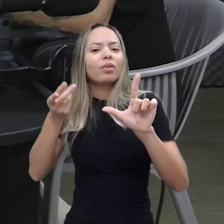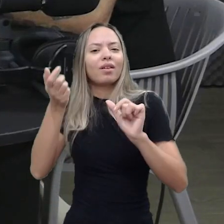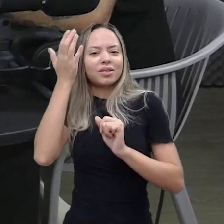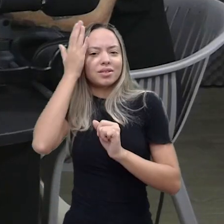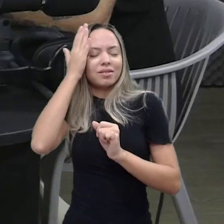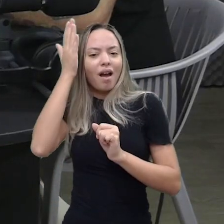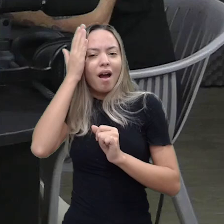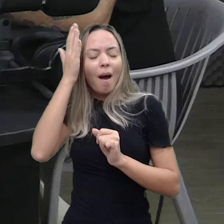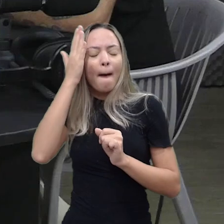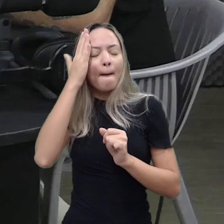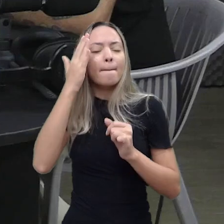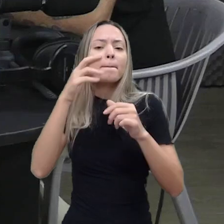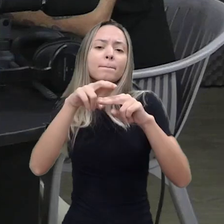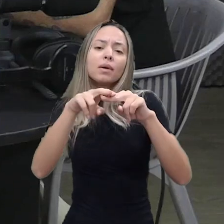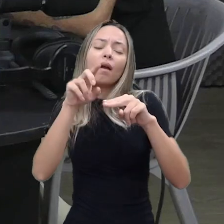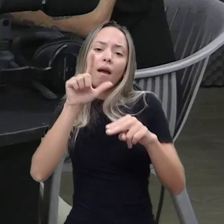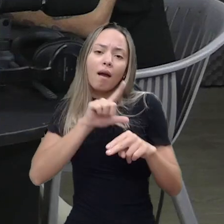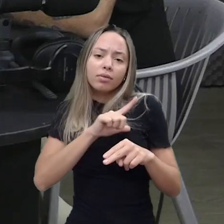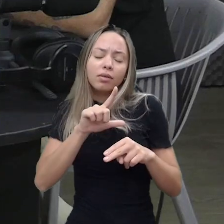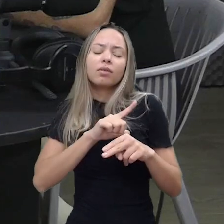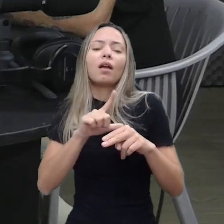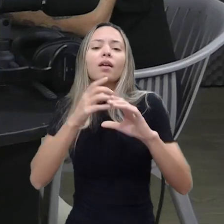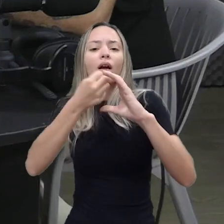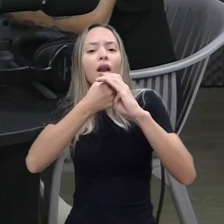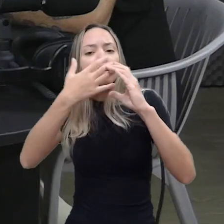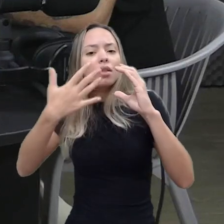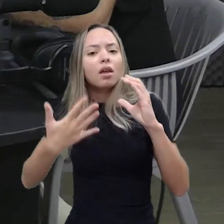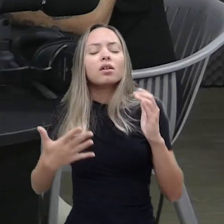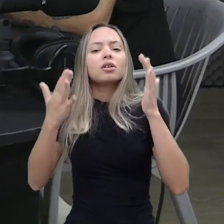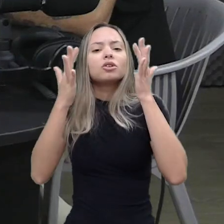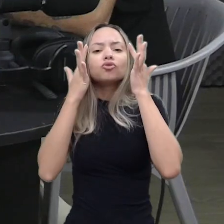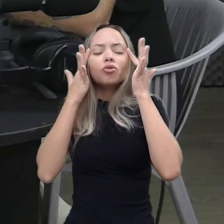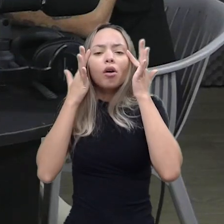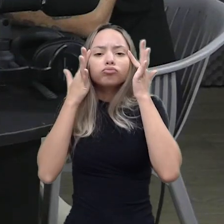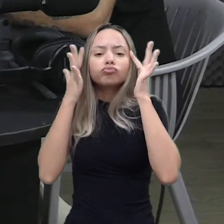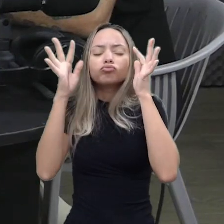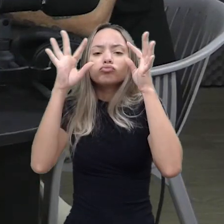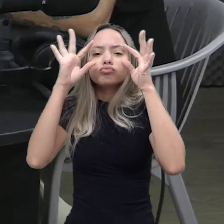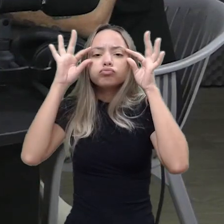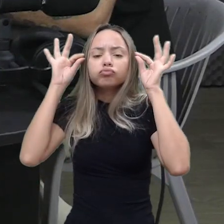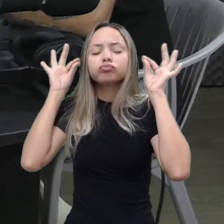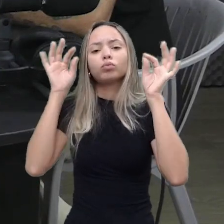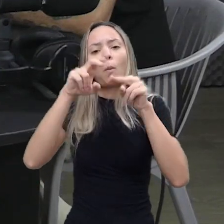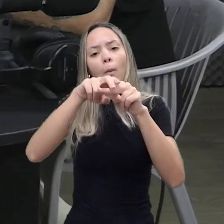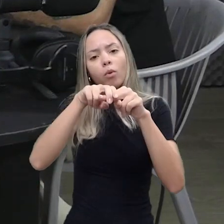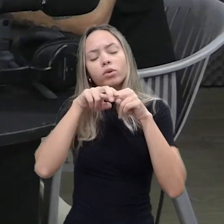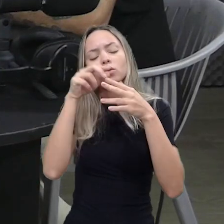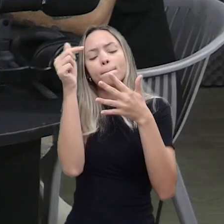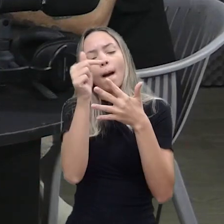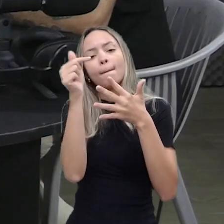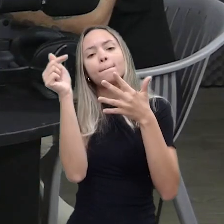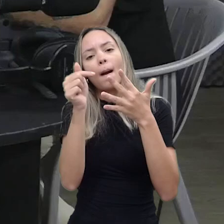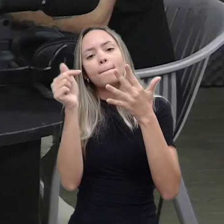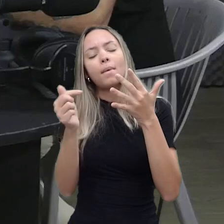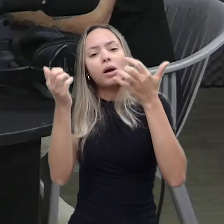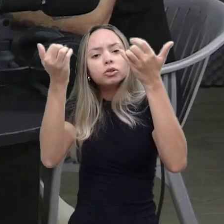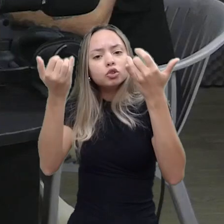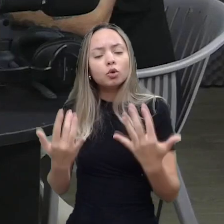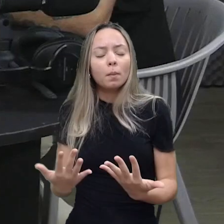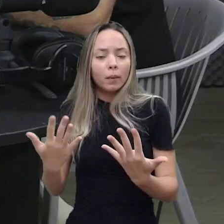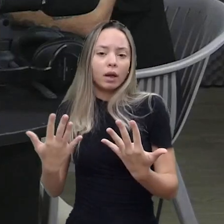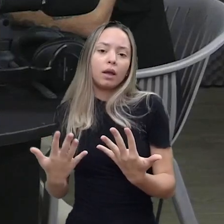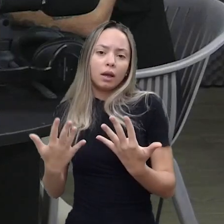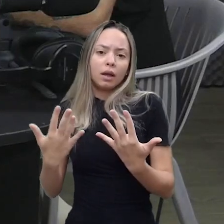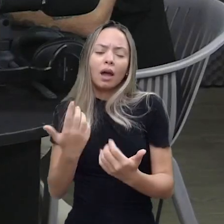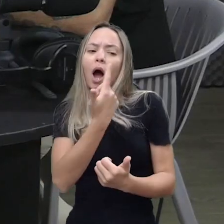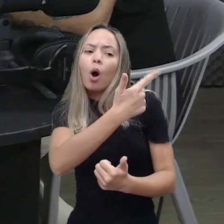puxado por isso, isso e isso, para que ela possa entender que é uma característica física, que outras pessoas podem ter o olho puxadinho